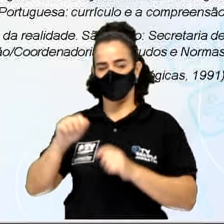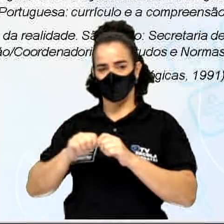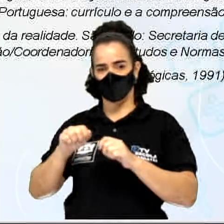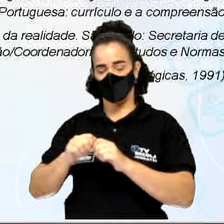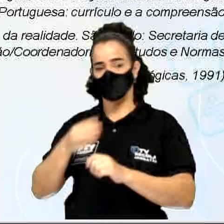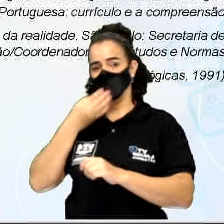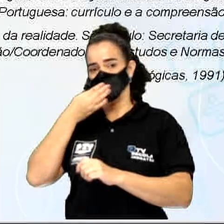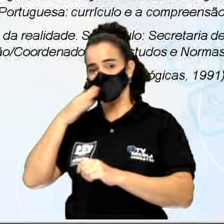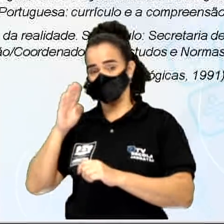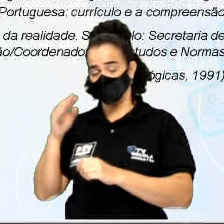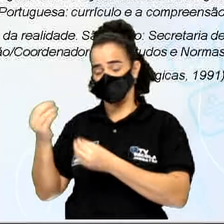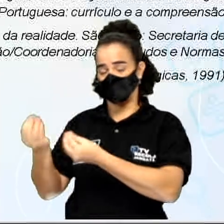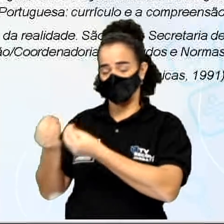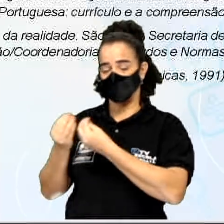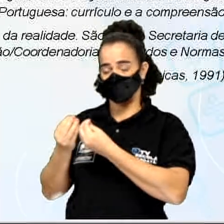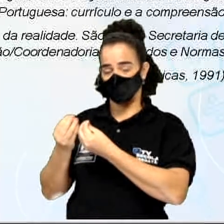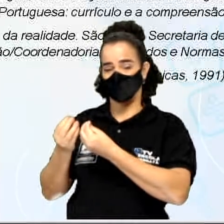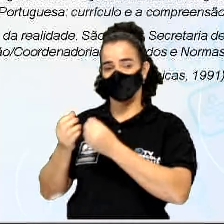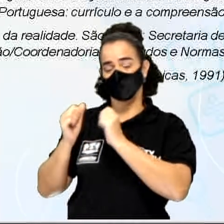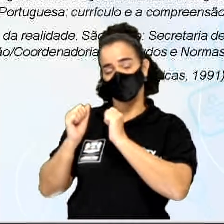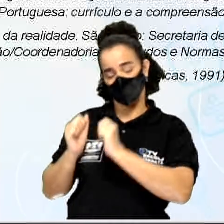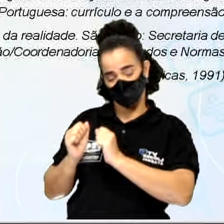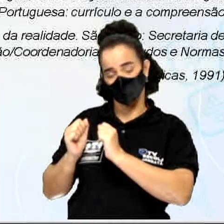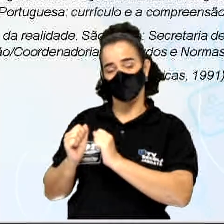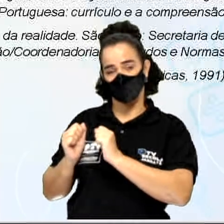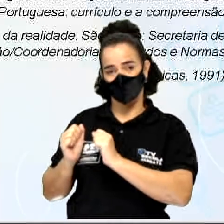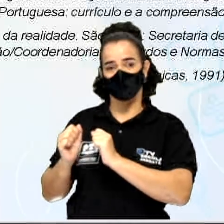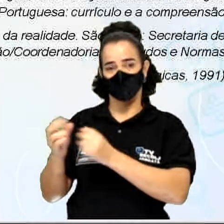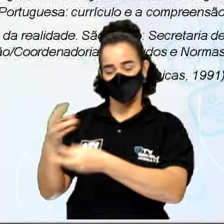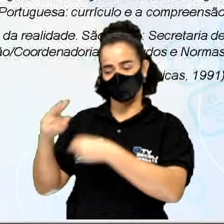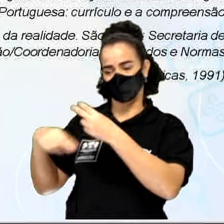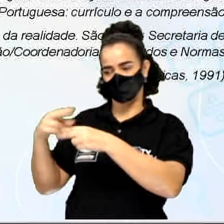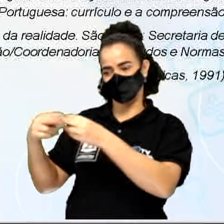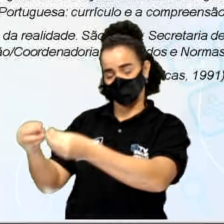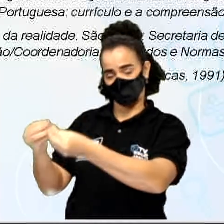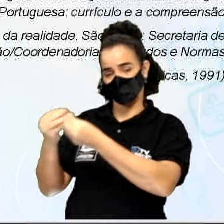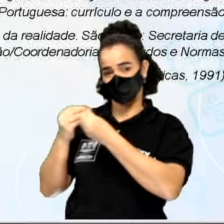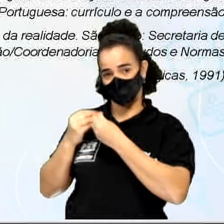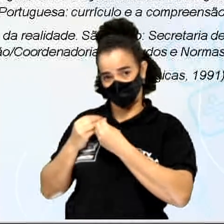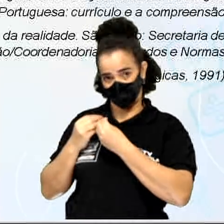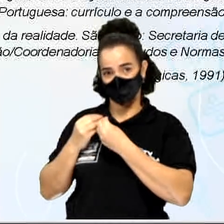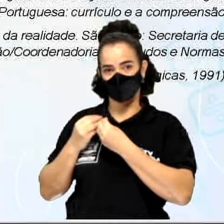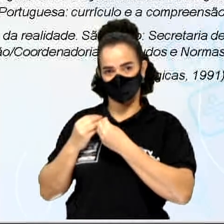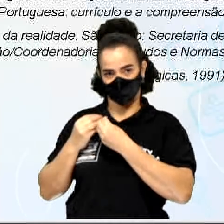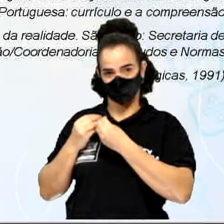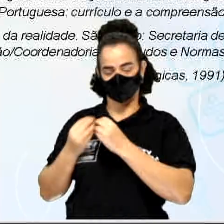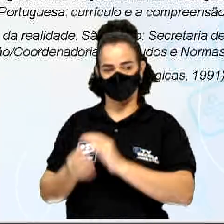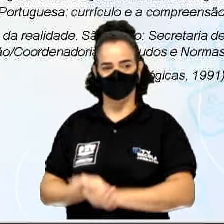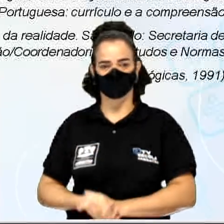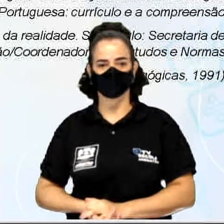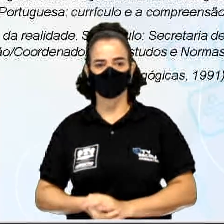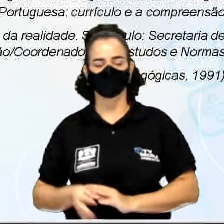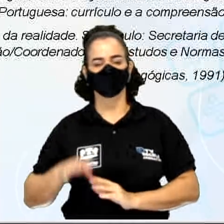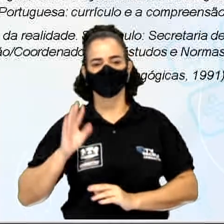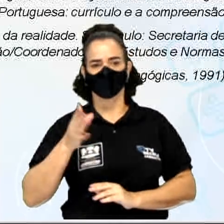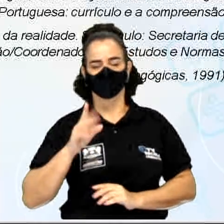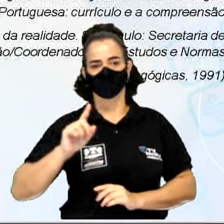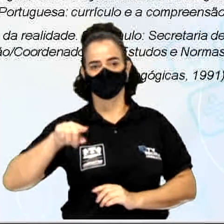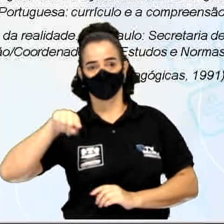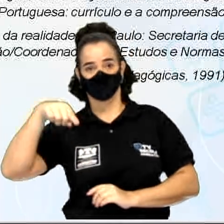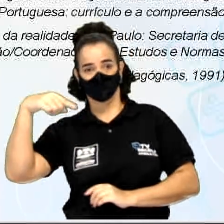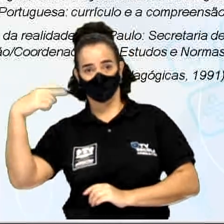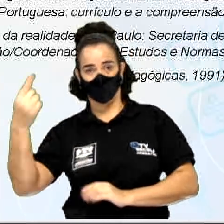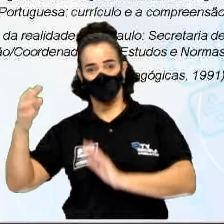me trazer assim que pudesse. Um presente, né? Ia me trazer um presente assim que pudesse. Já aqui, ó, do outro